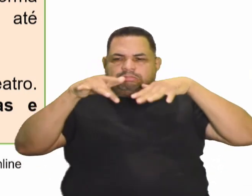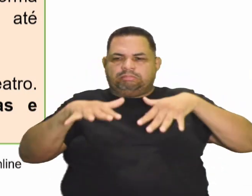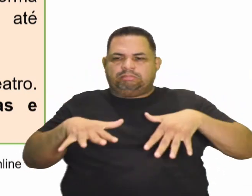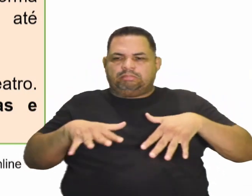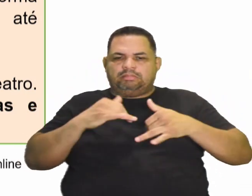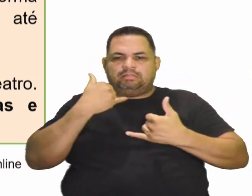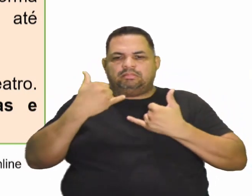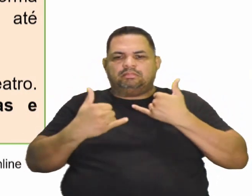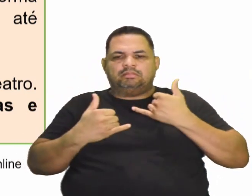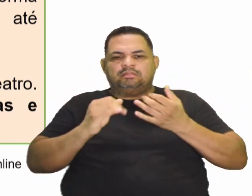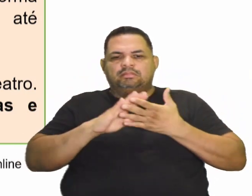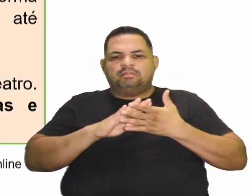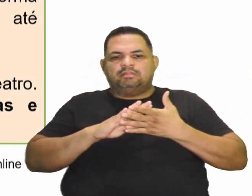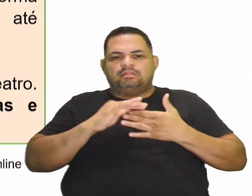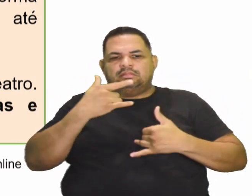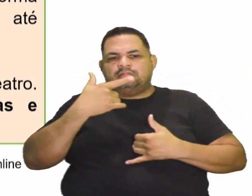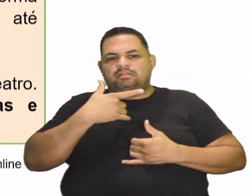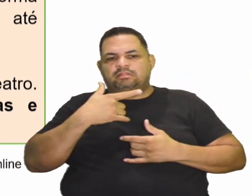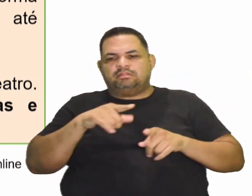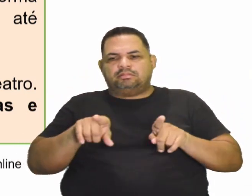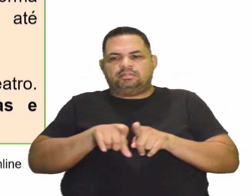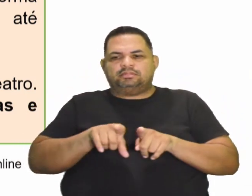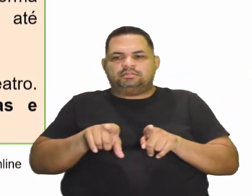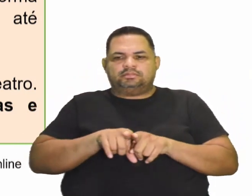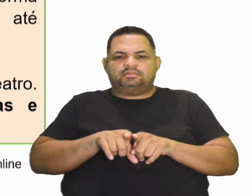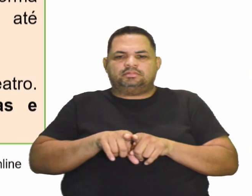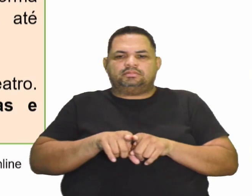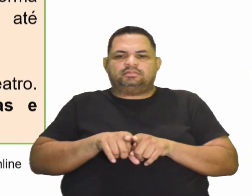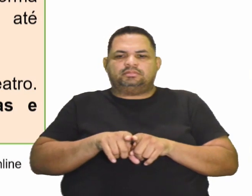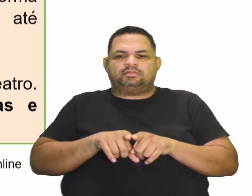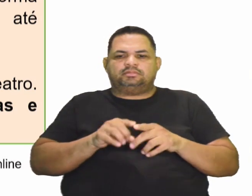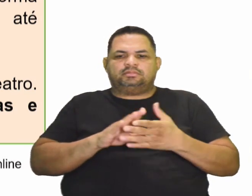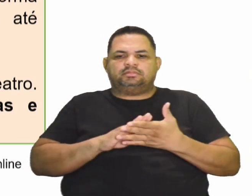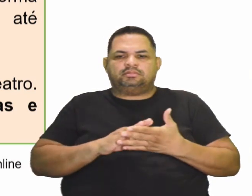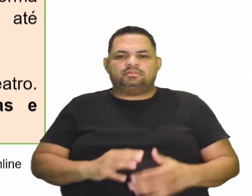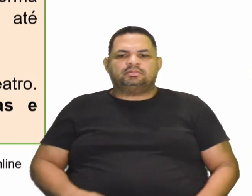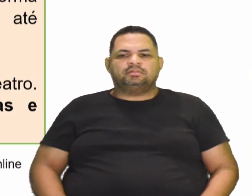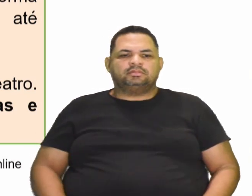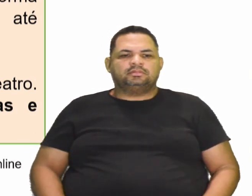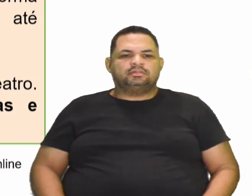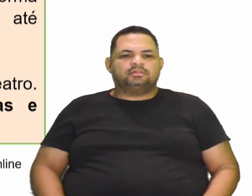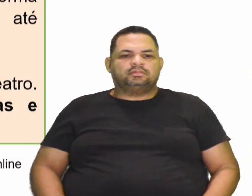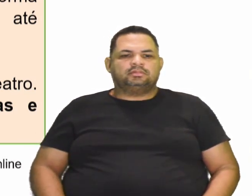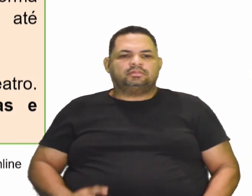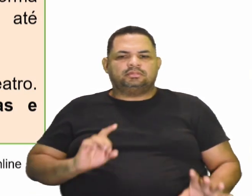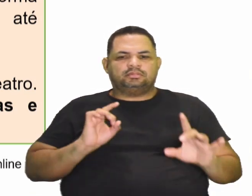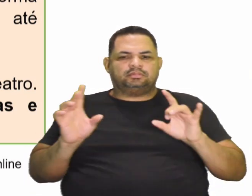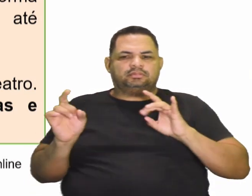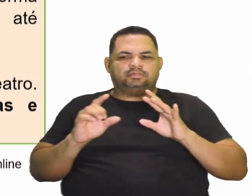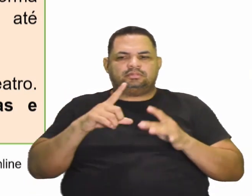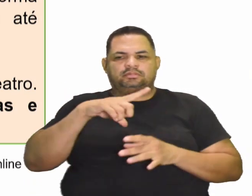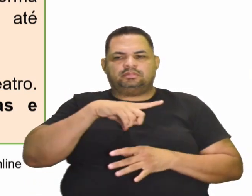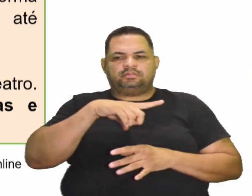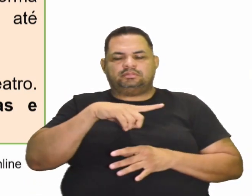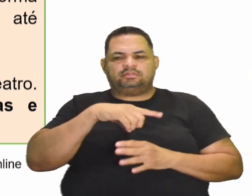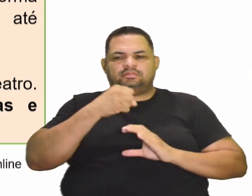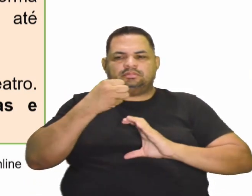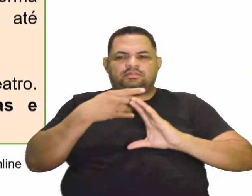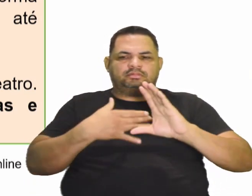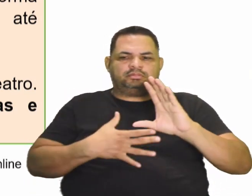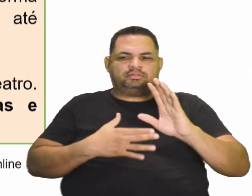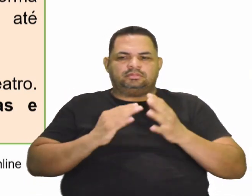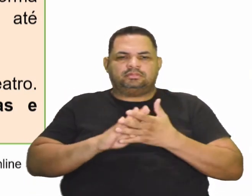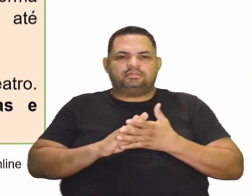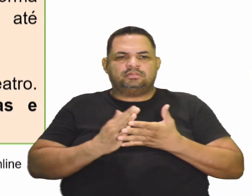comédias, também já existia lá na sociedade grega. Então, cada um tem aí uma característica. Lírico,